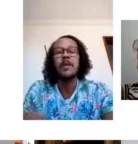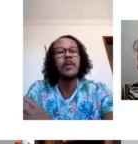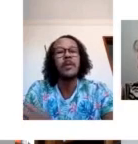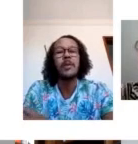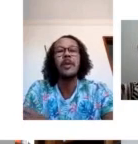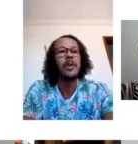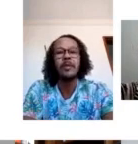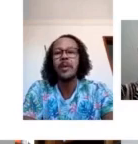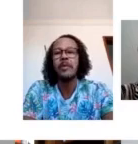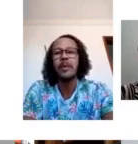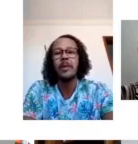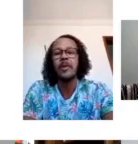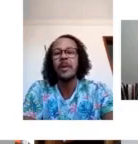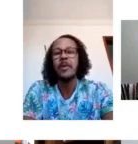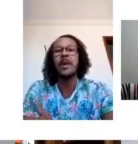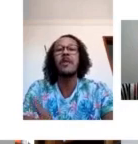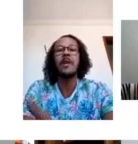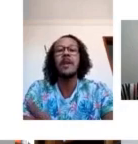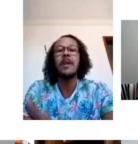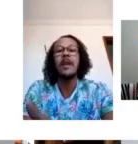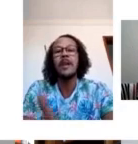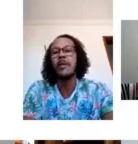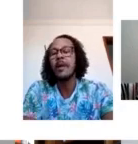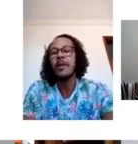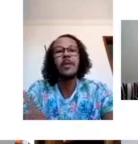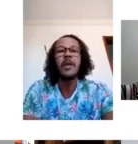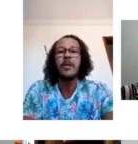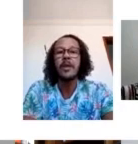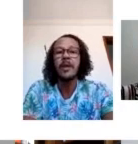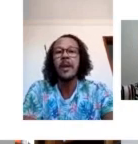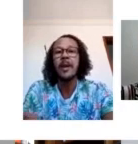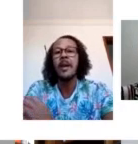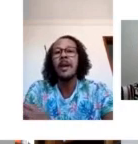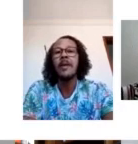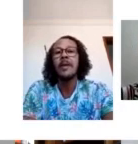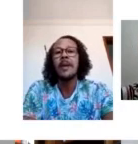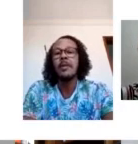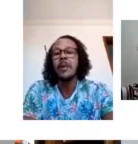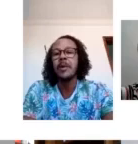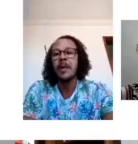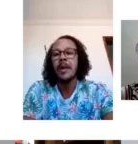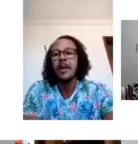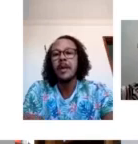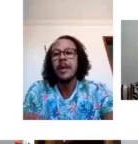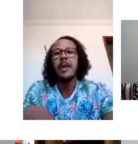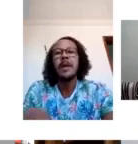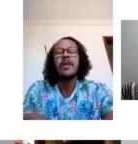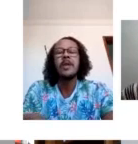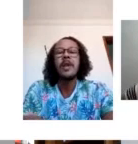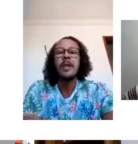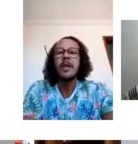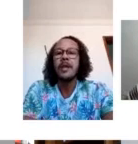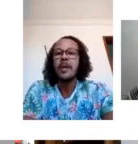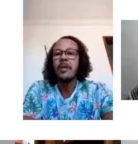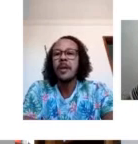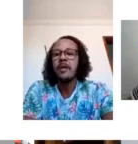ser aproveitado ou que não pode ser aproveitado. O que ele faria igual e o que não faria. Então, essa oportunidade, eu